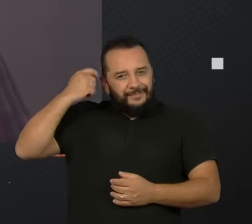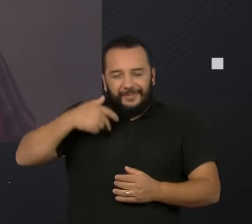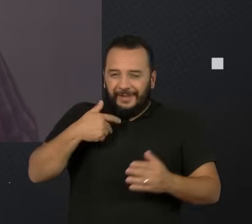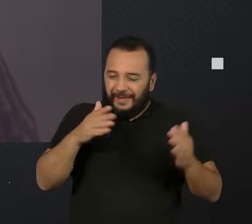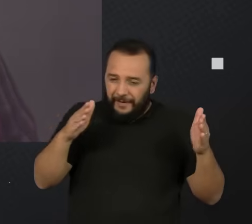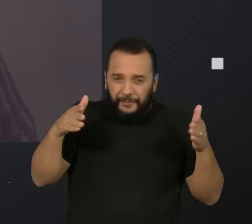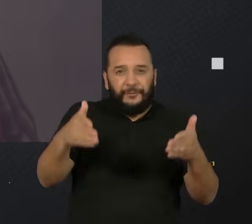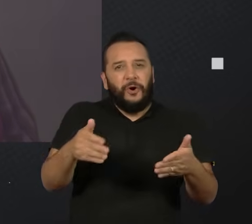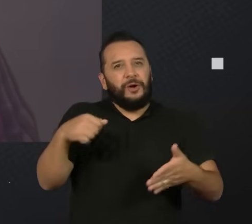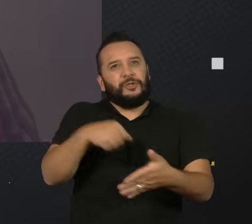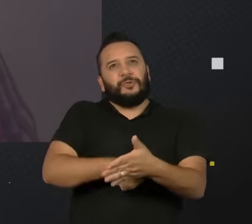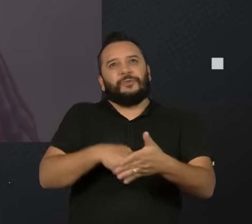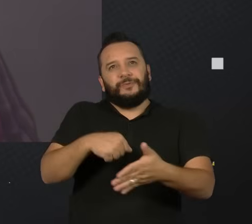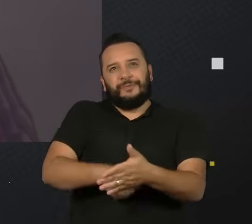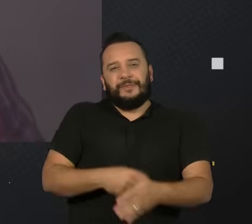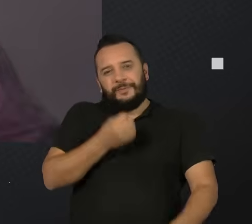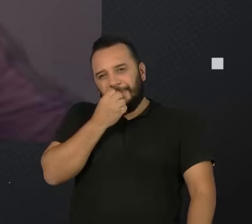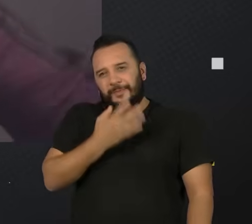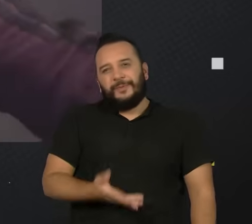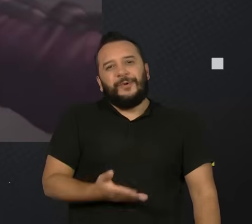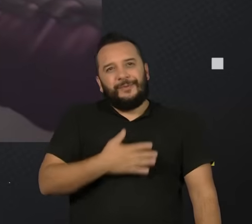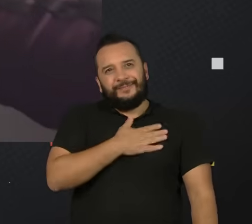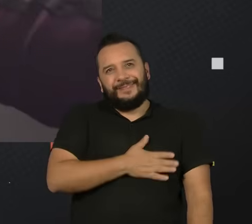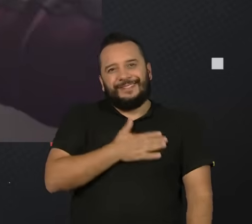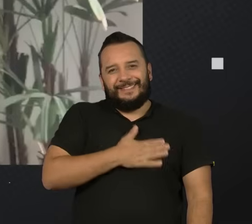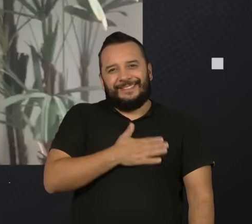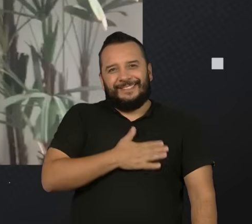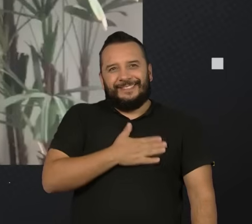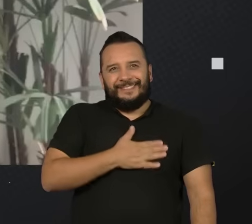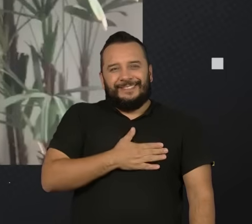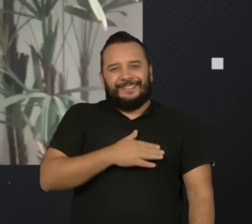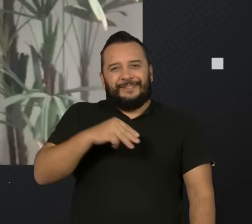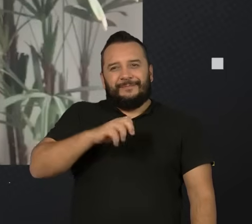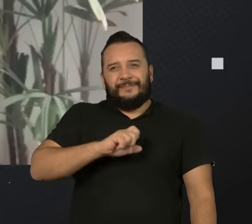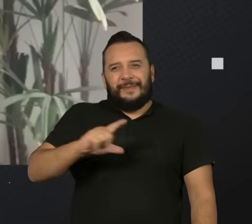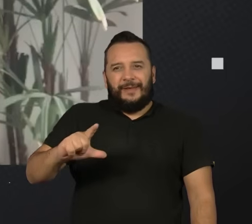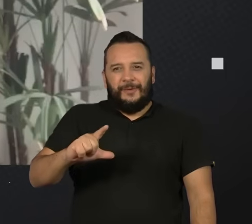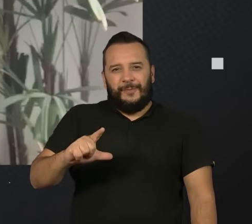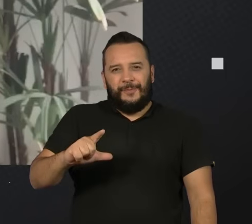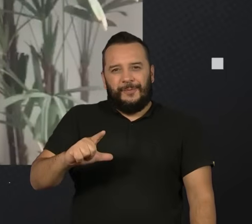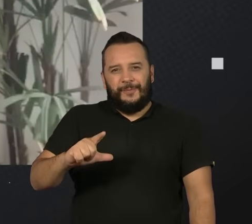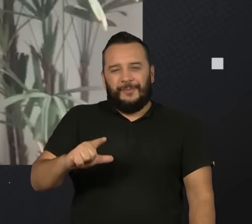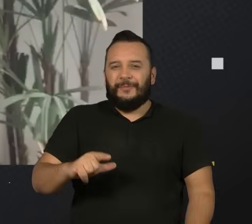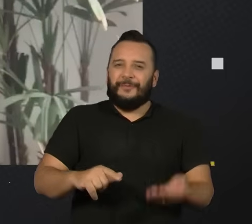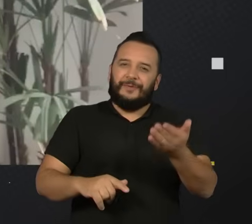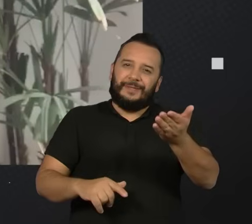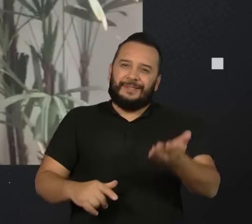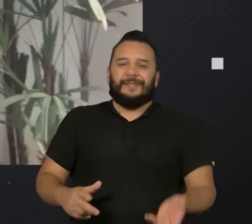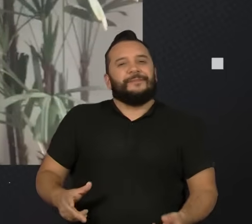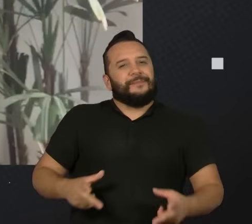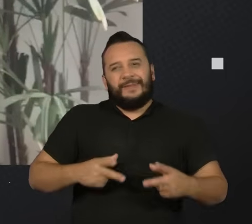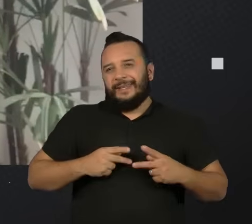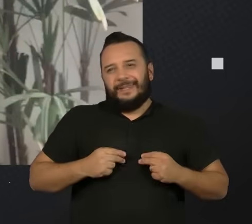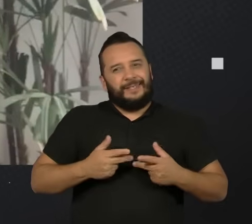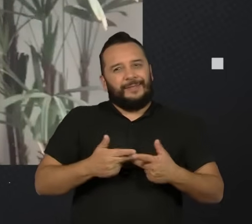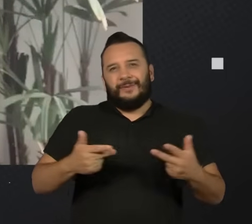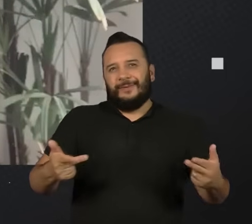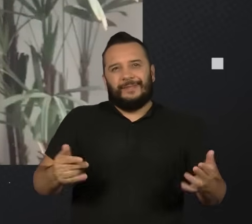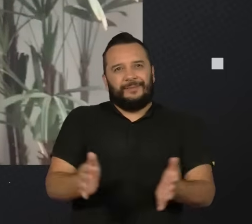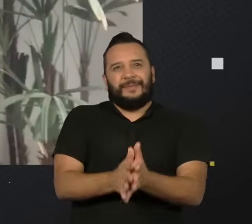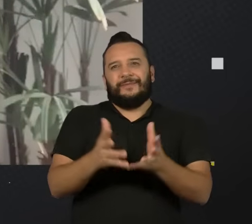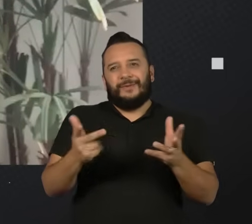que vai à luta. Muito bom, é um prazer. Mel, você merece só coisas incríveis, tudo